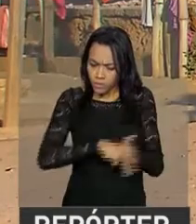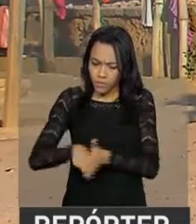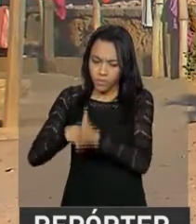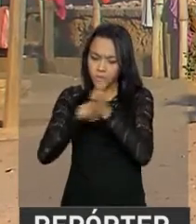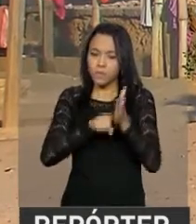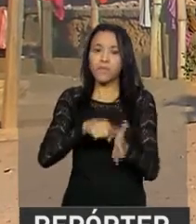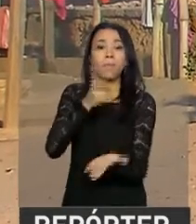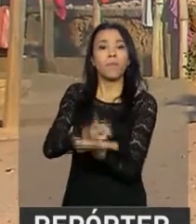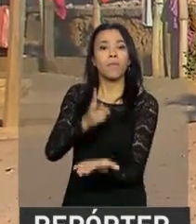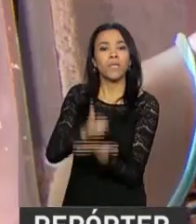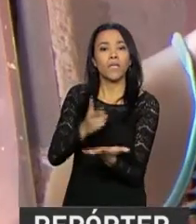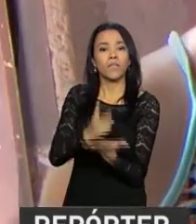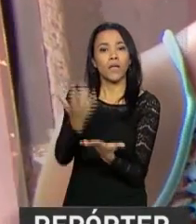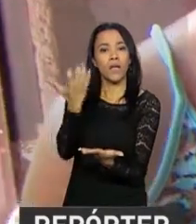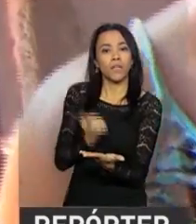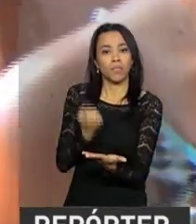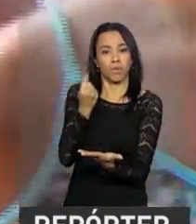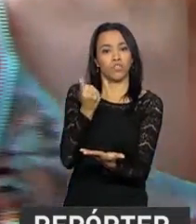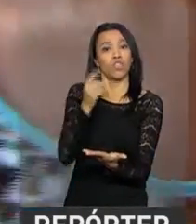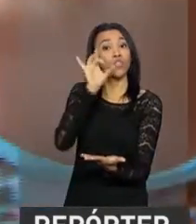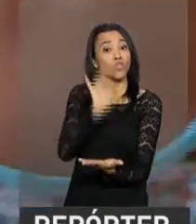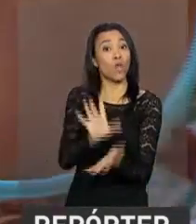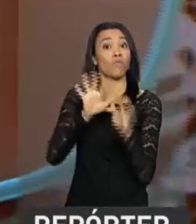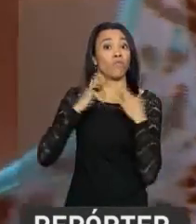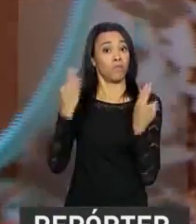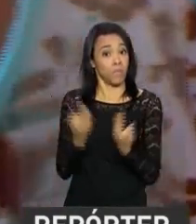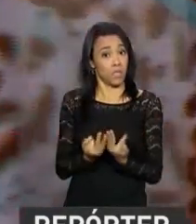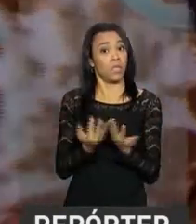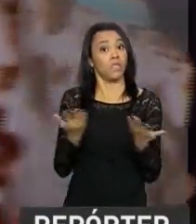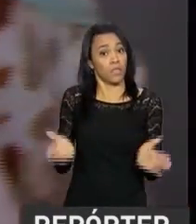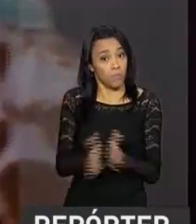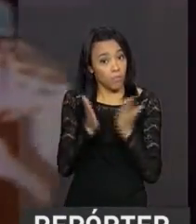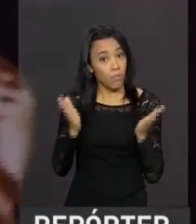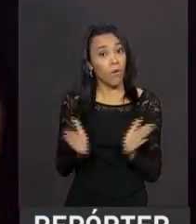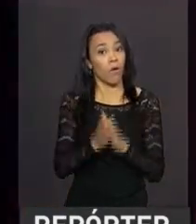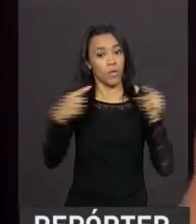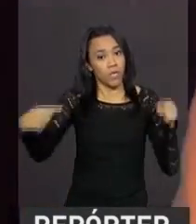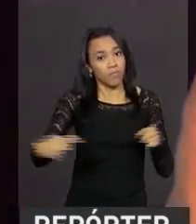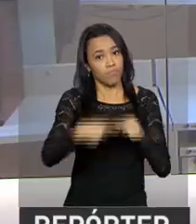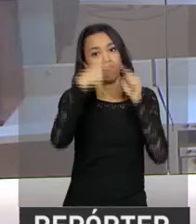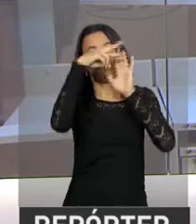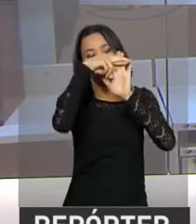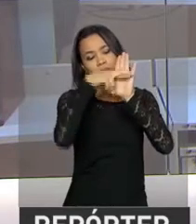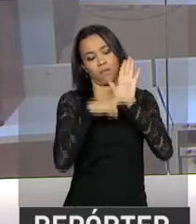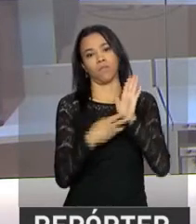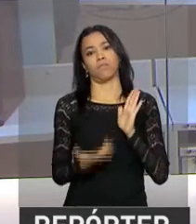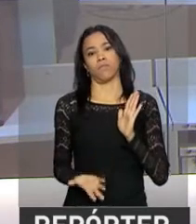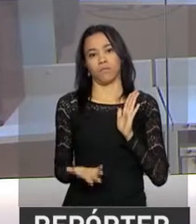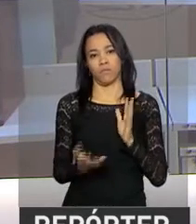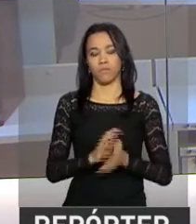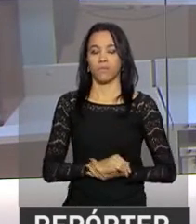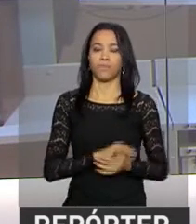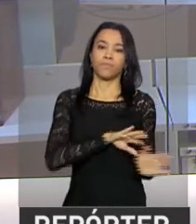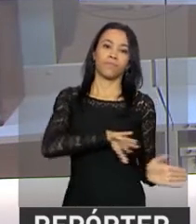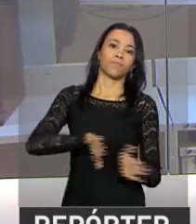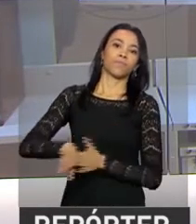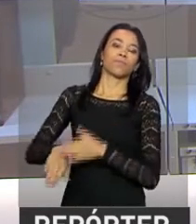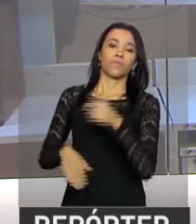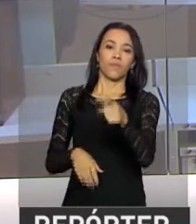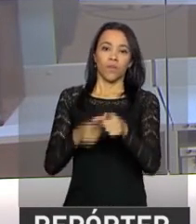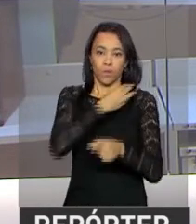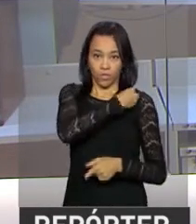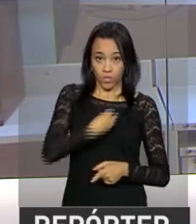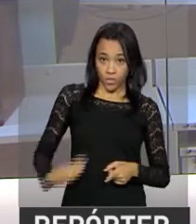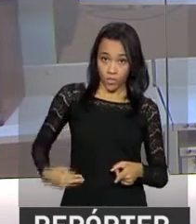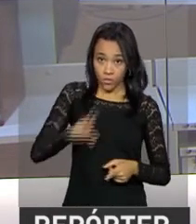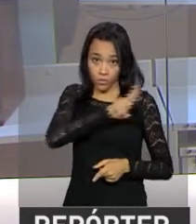permaneça no programa apenas as famílias que atendam aos critérios previstos ou ministros mar terra